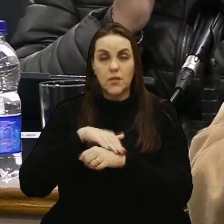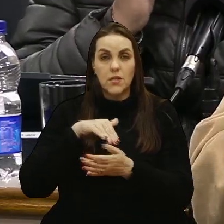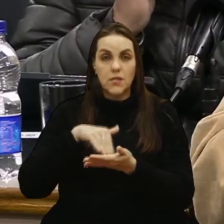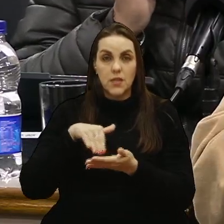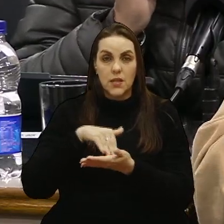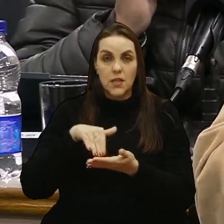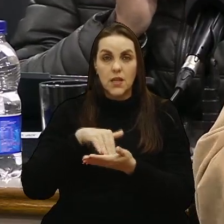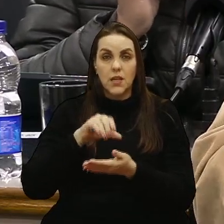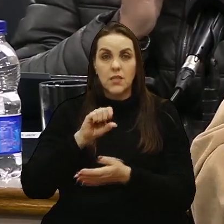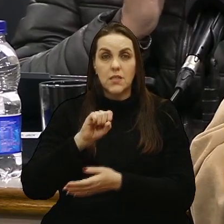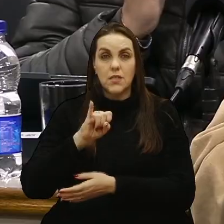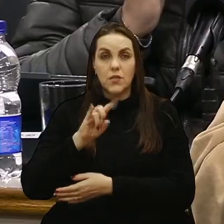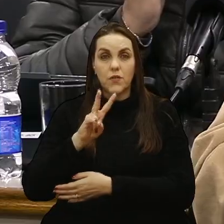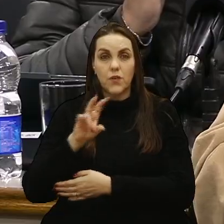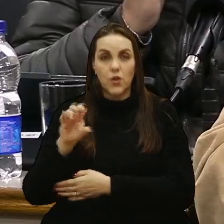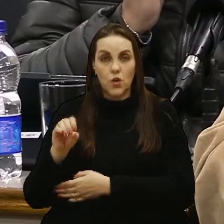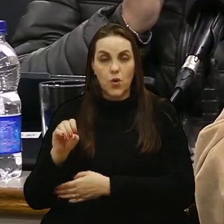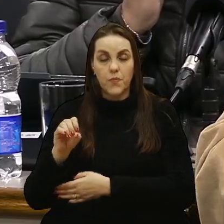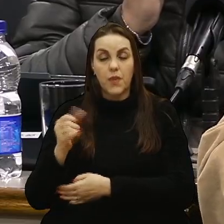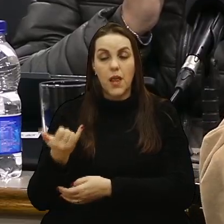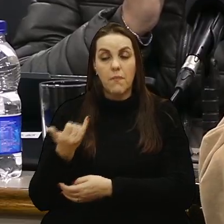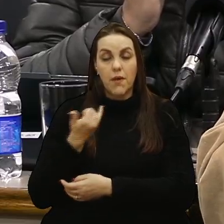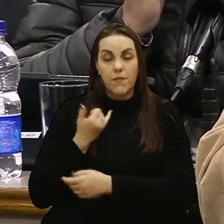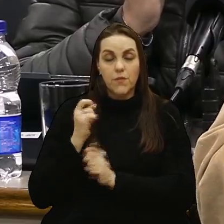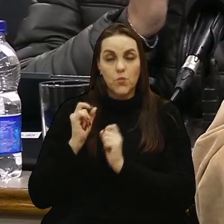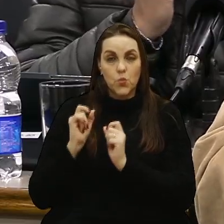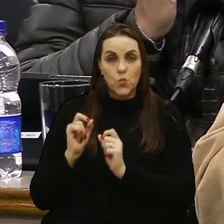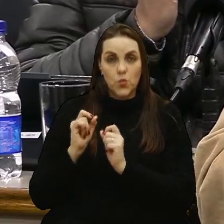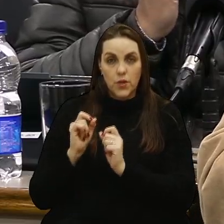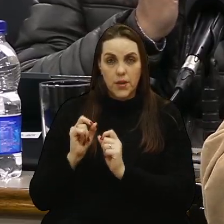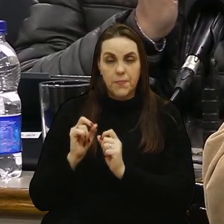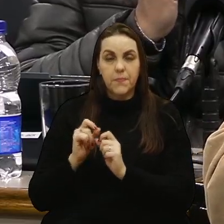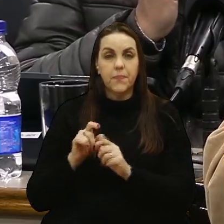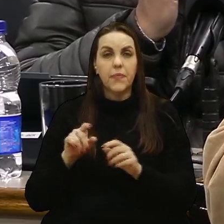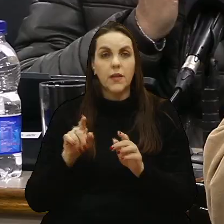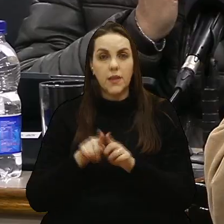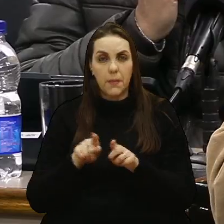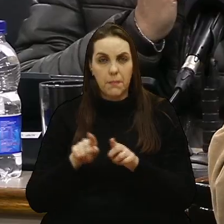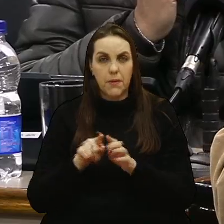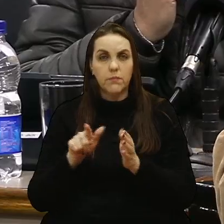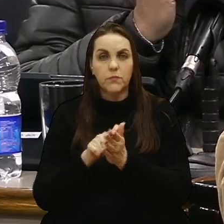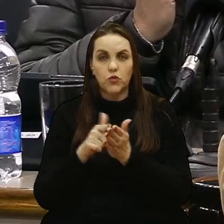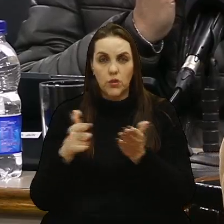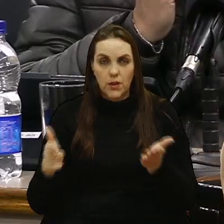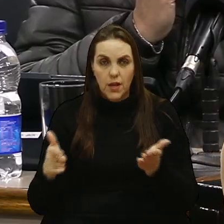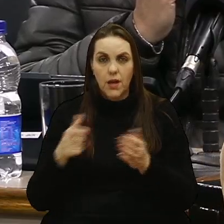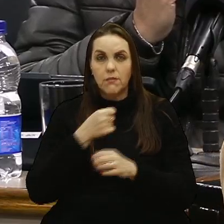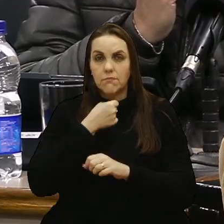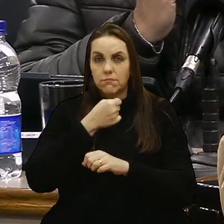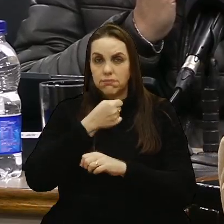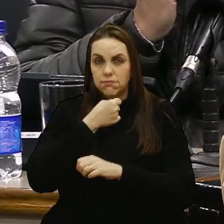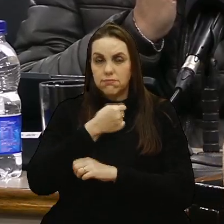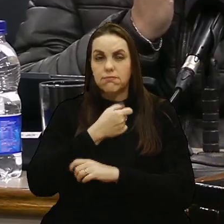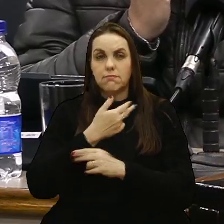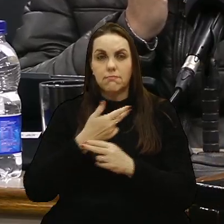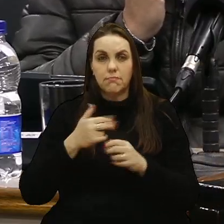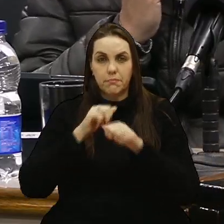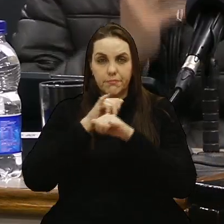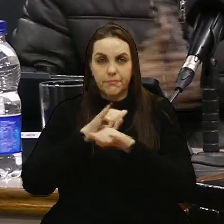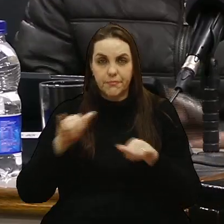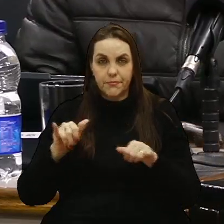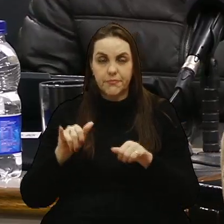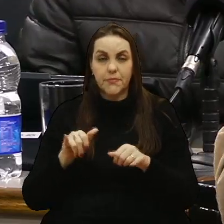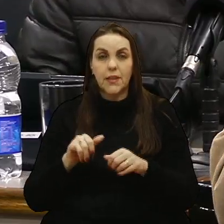assim, ó, saiu inclusive no jornal, na imprensa, né, isso aí, e eu fui lá falar com ele. Ele disse, a empresa,